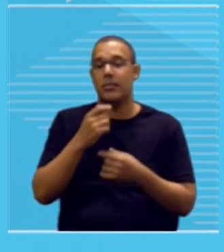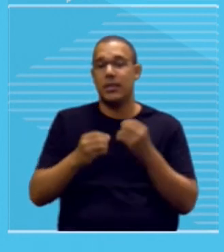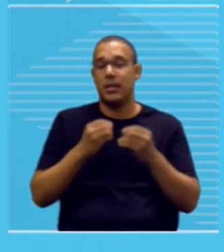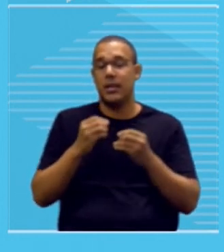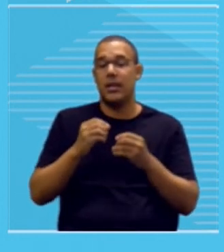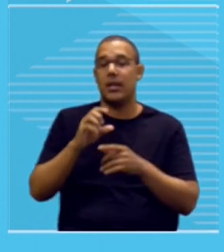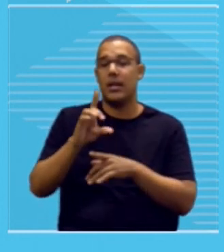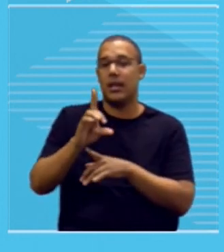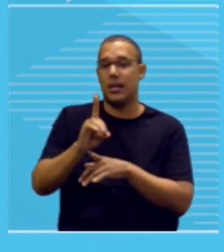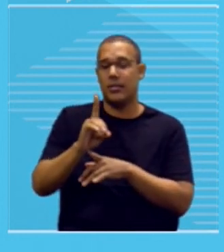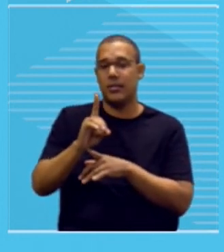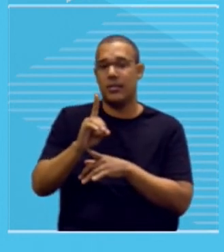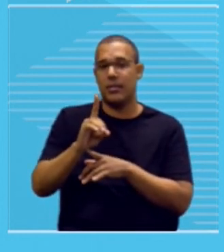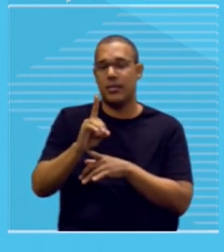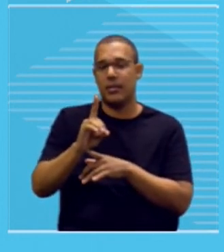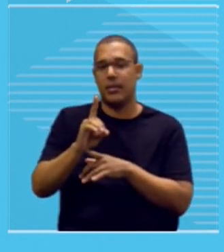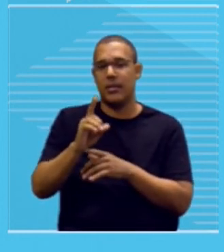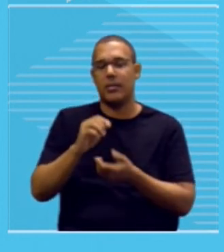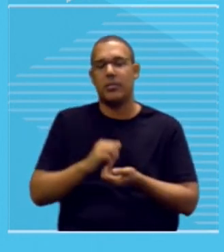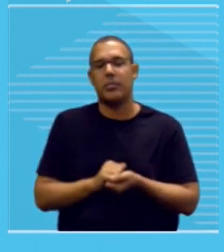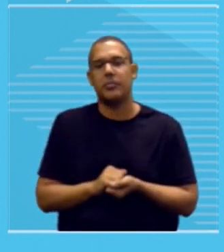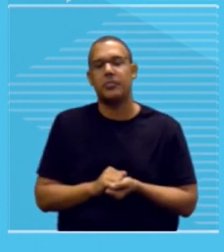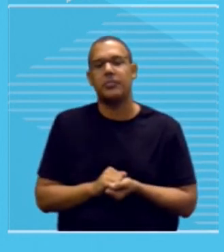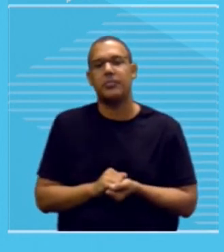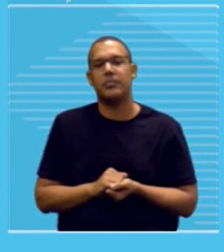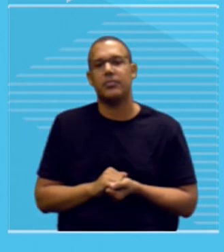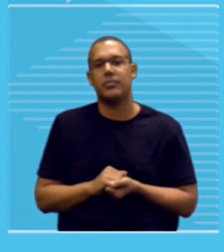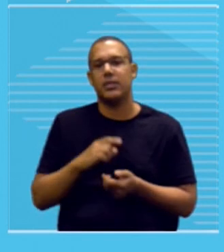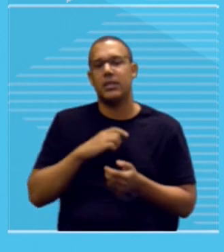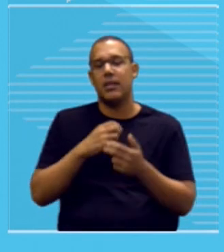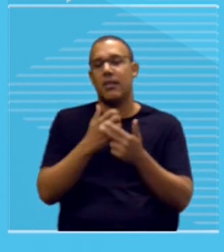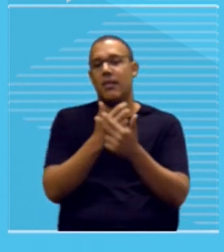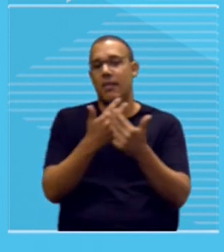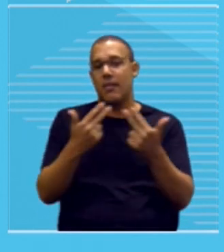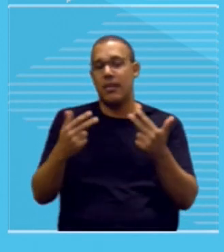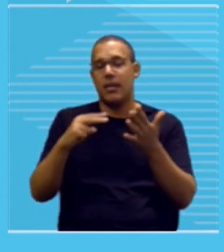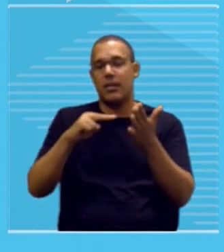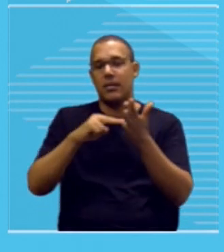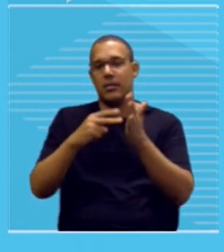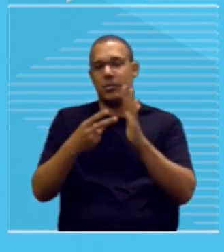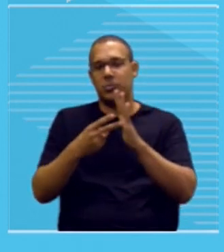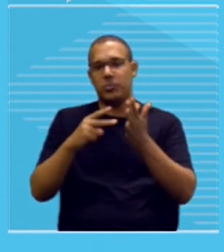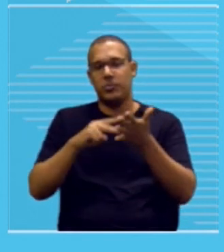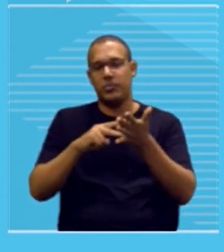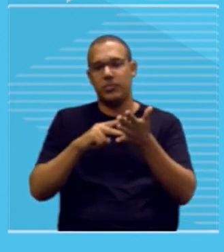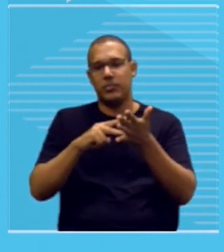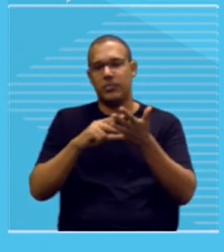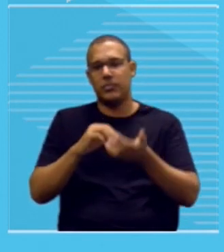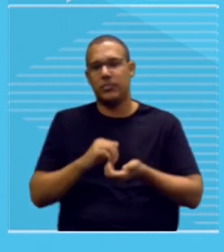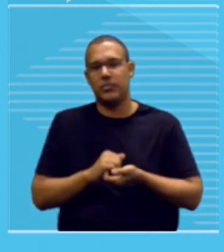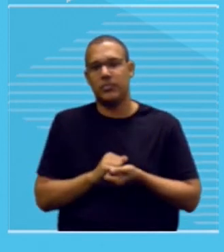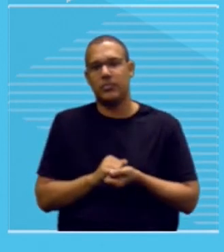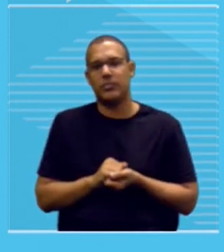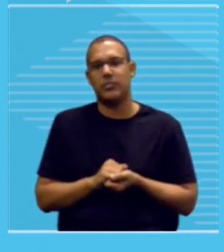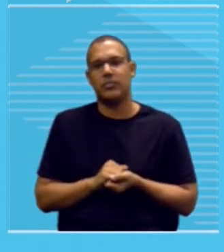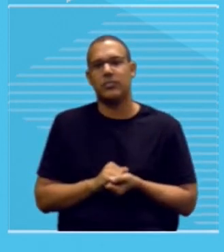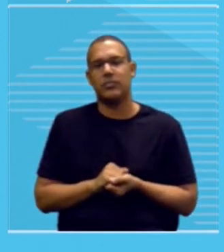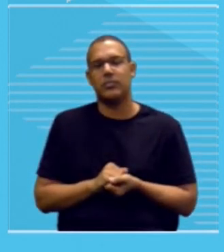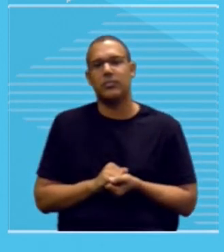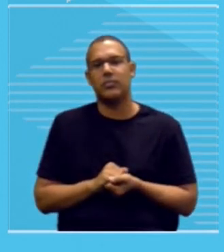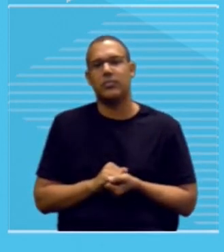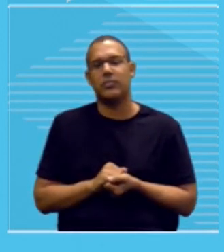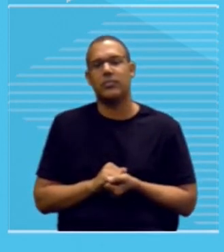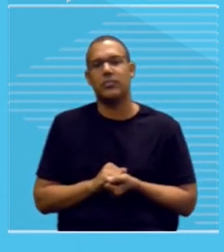polissemia é uma palavra polissêmica tem vários significados tem vários sentidos